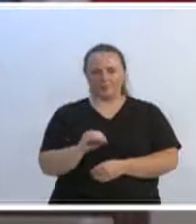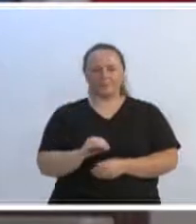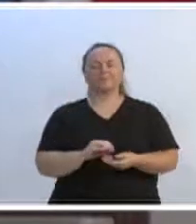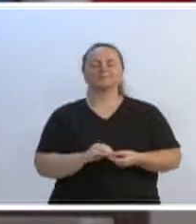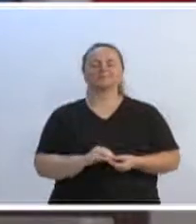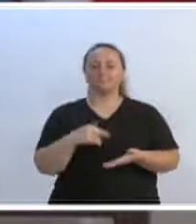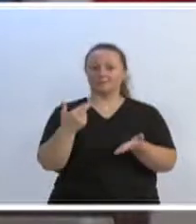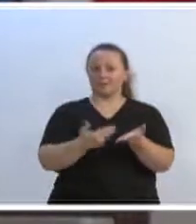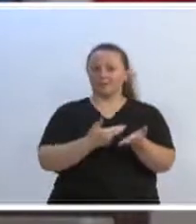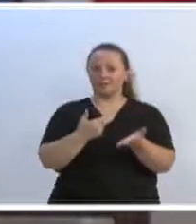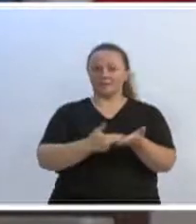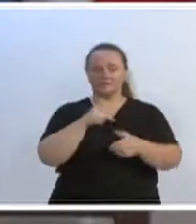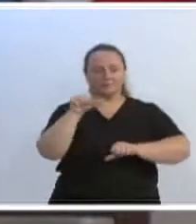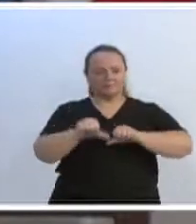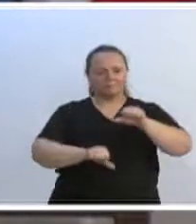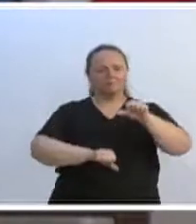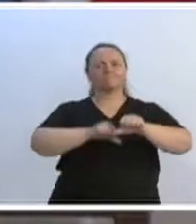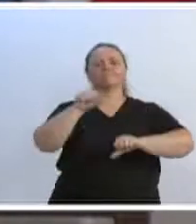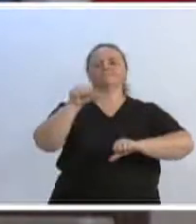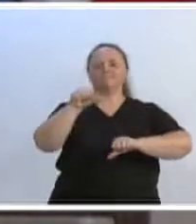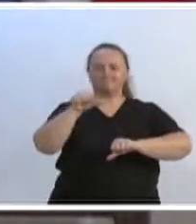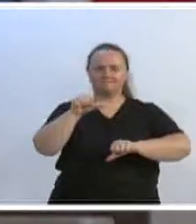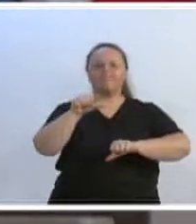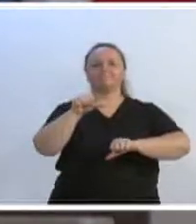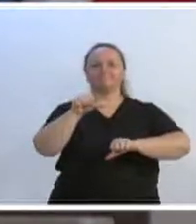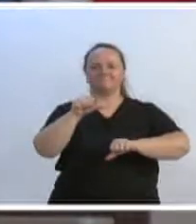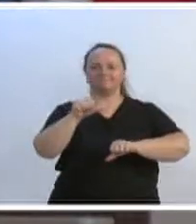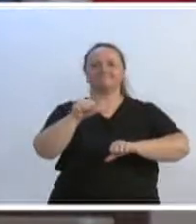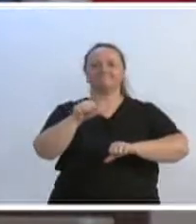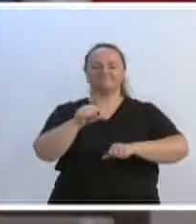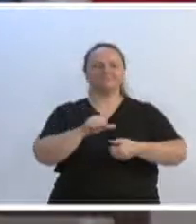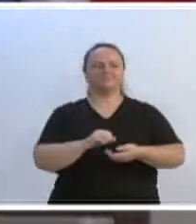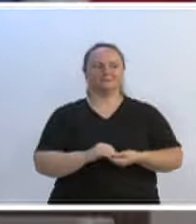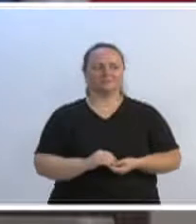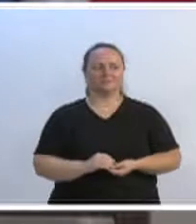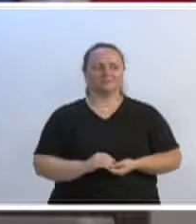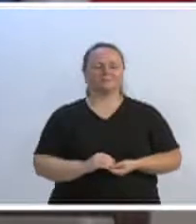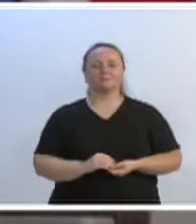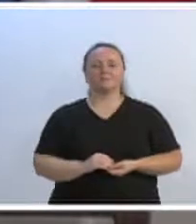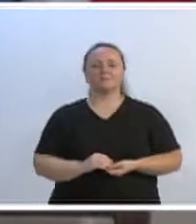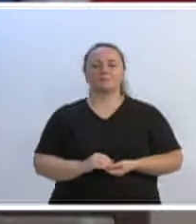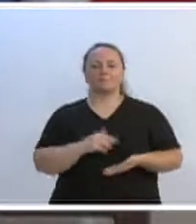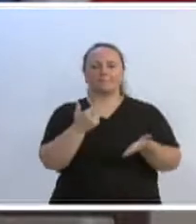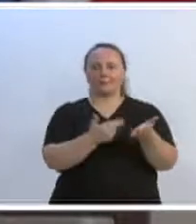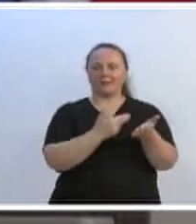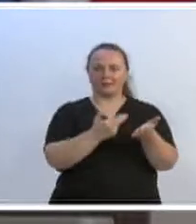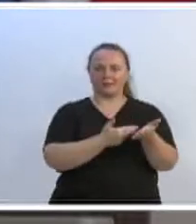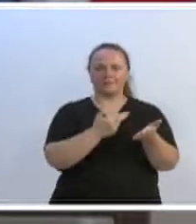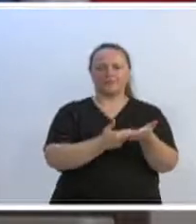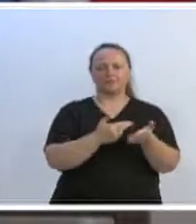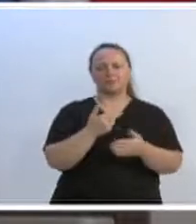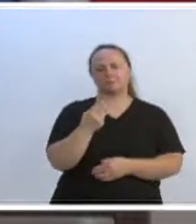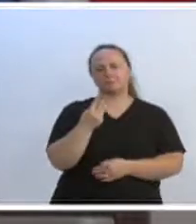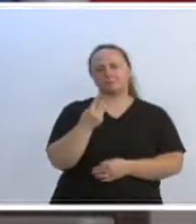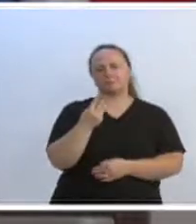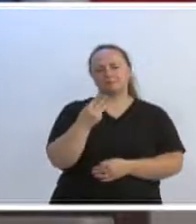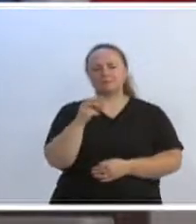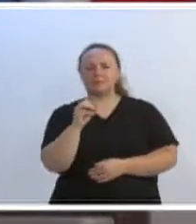de Blumenau, na época Casa Doutor Blumenau, a responsabilidade de